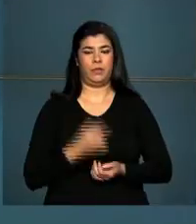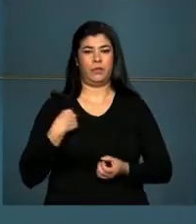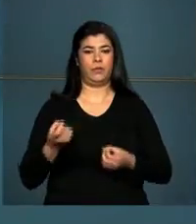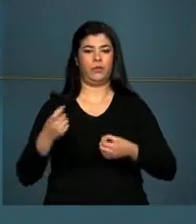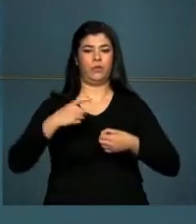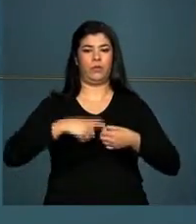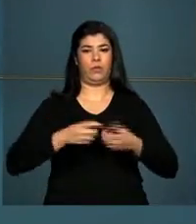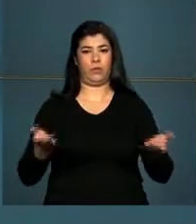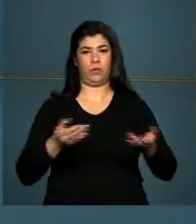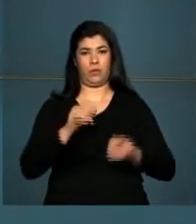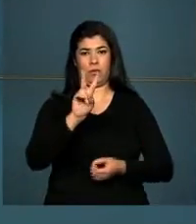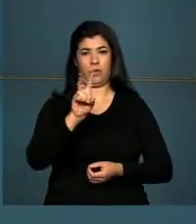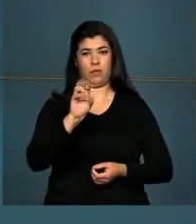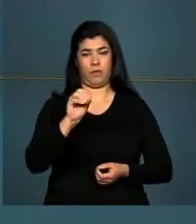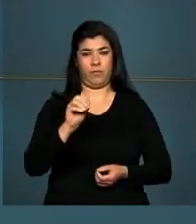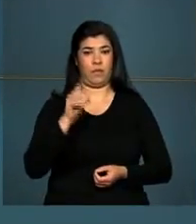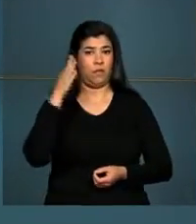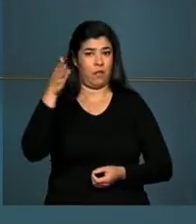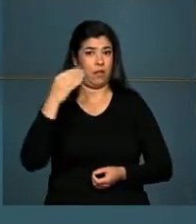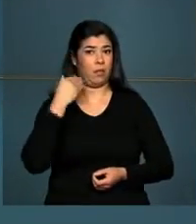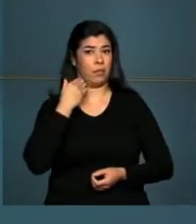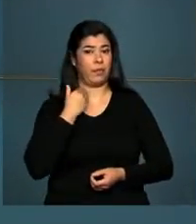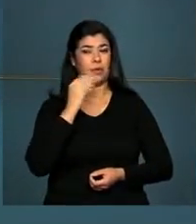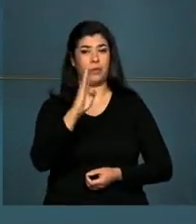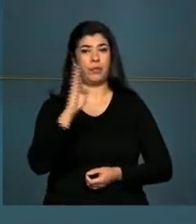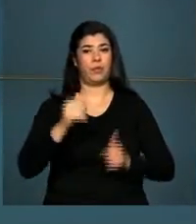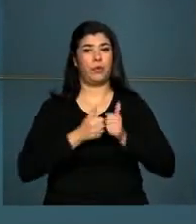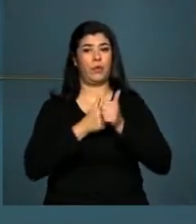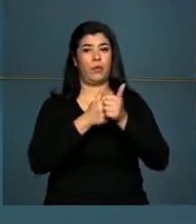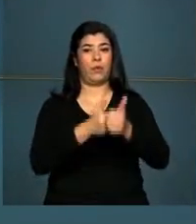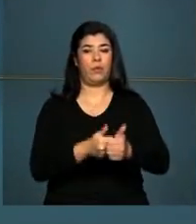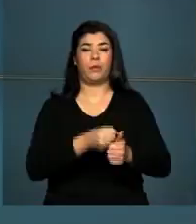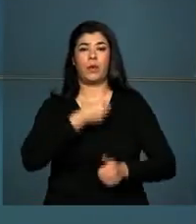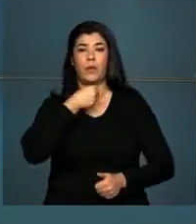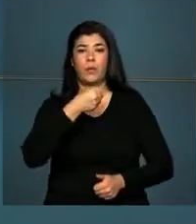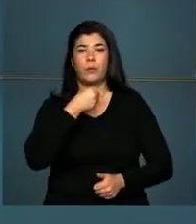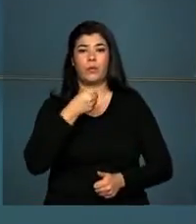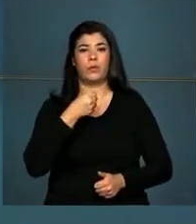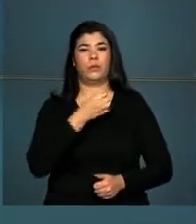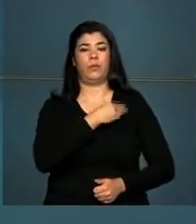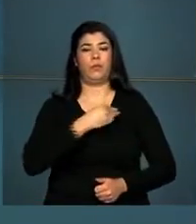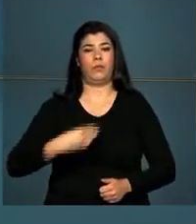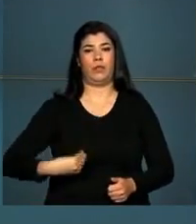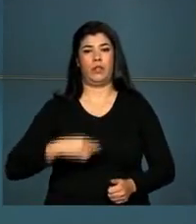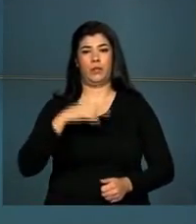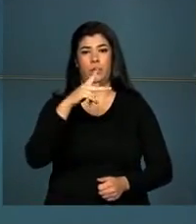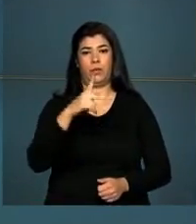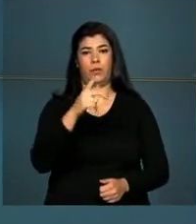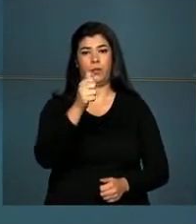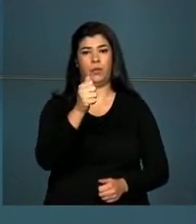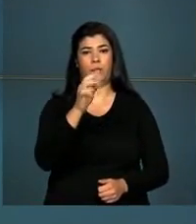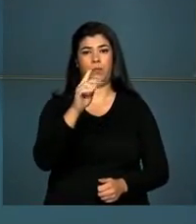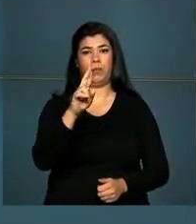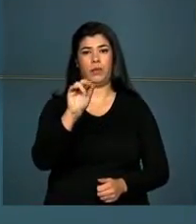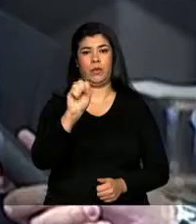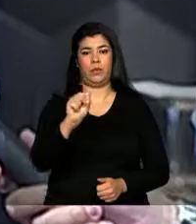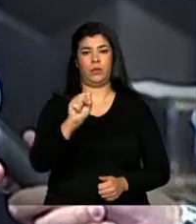Nós vamos voltar ao vivo ao Banco do Brasil para acompanhar a entrevista coletiva com o ministro Patrus Ananias.